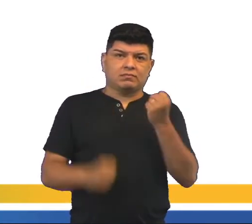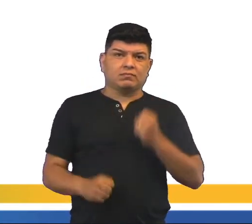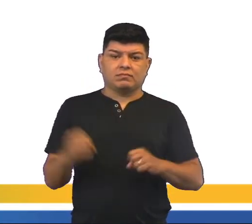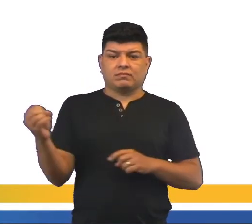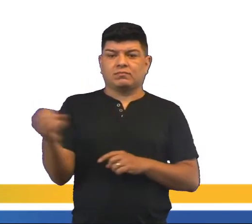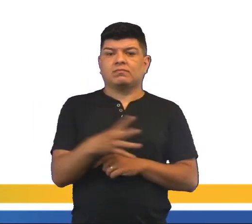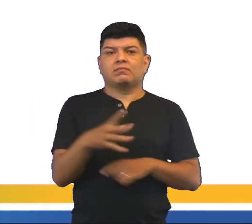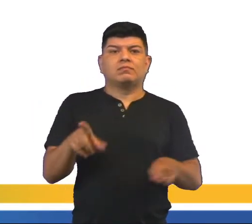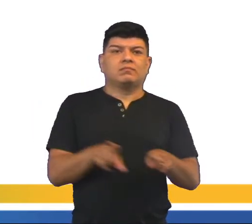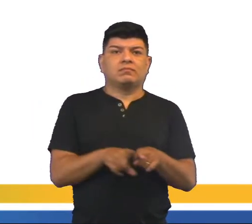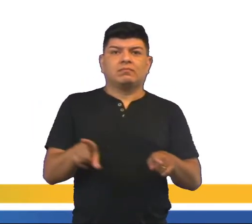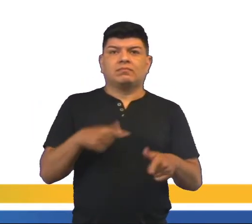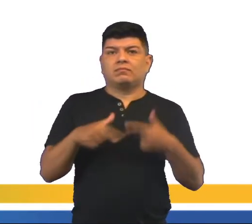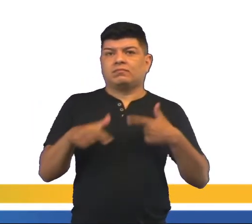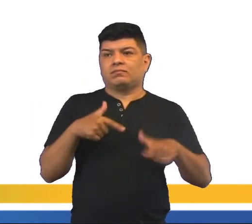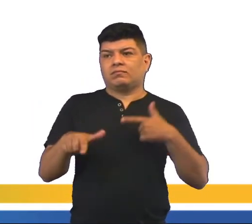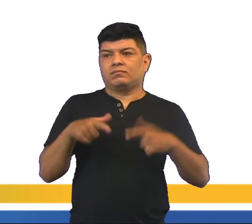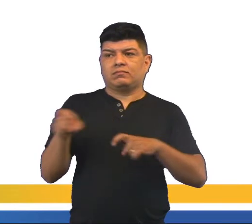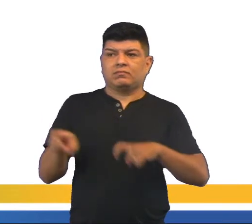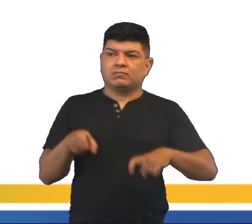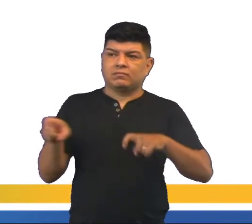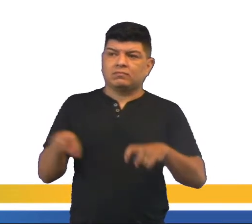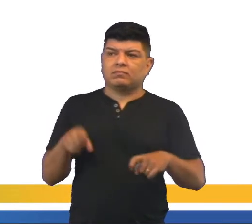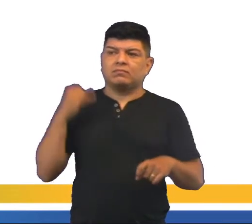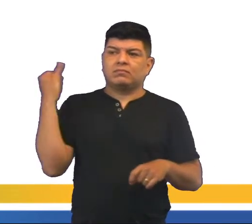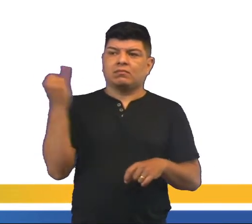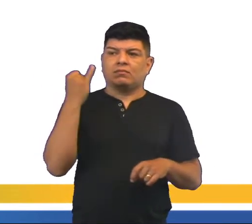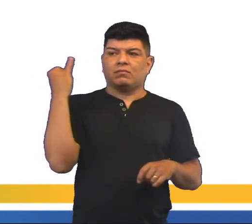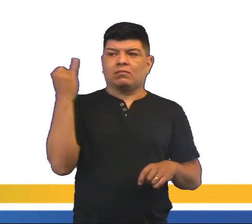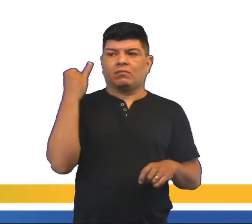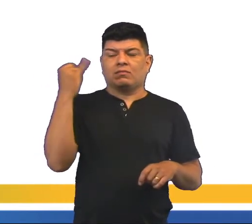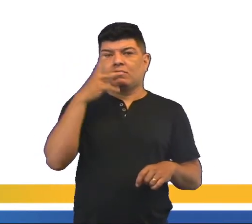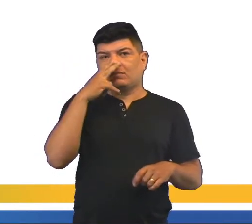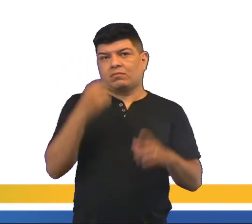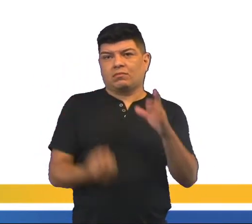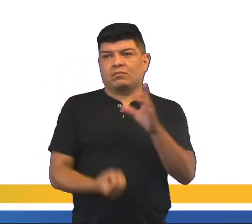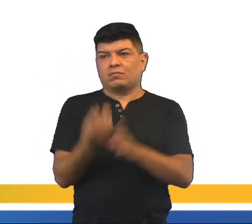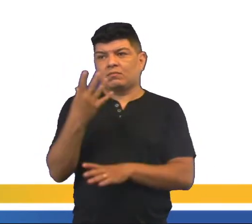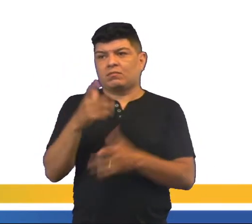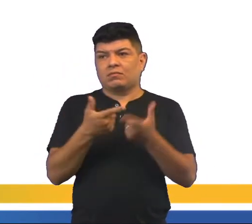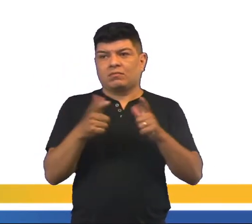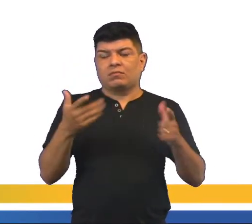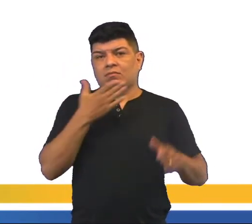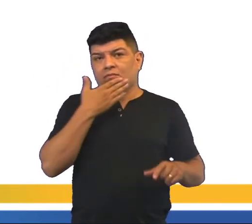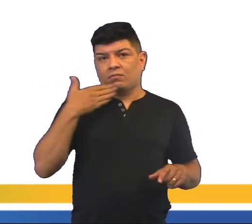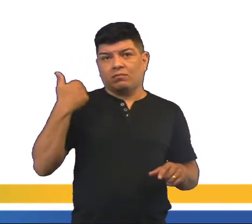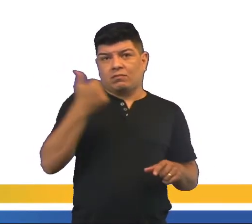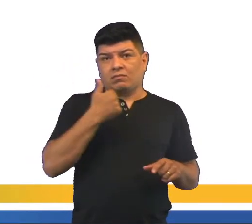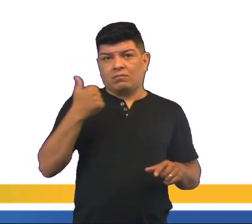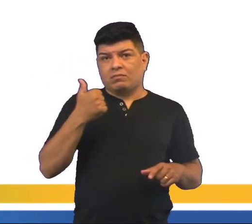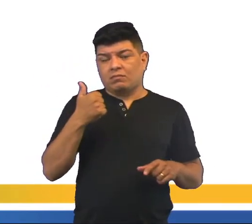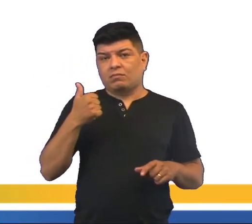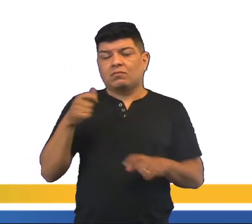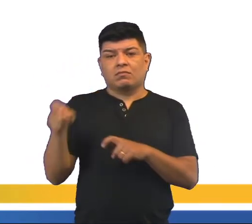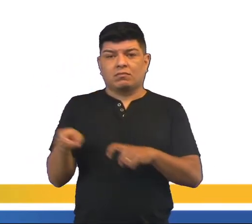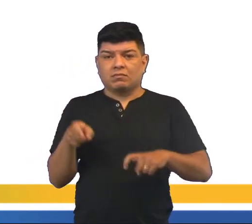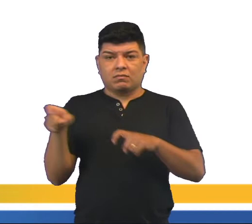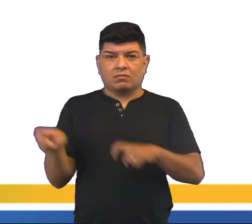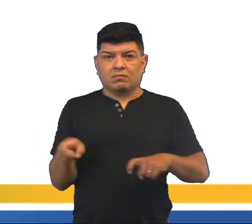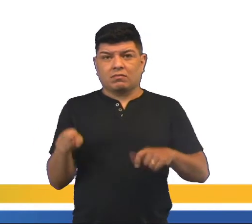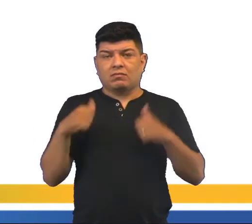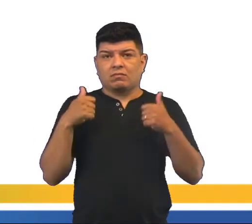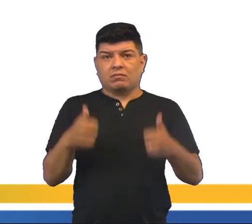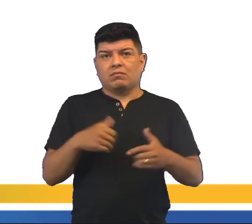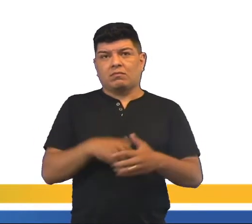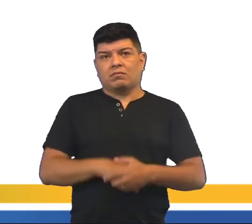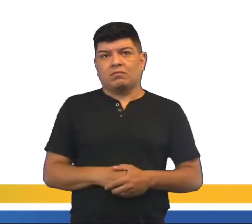e modernização das atividades agrícolas foi uma importante forma de produzir-se mais e melhor no meio rural, tá